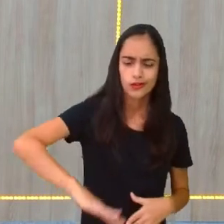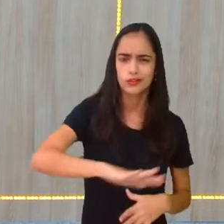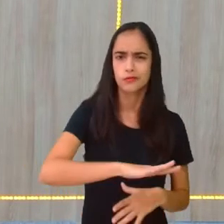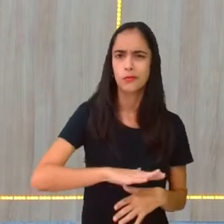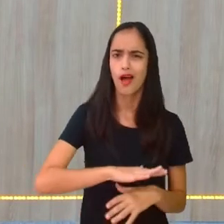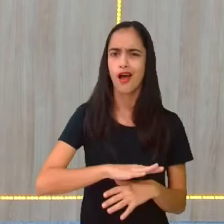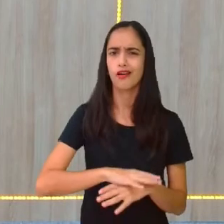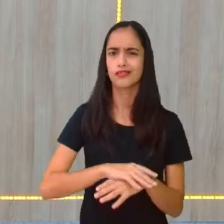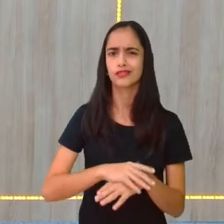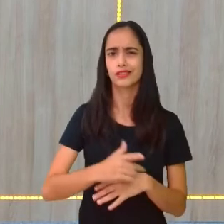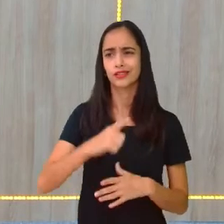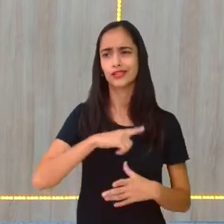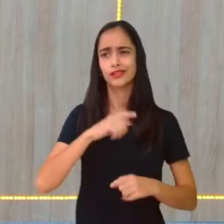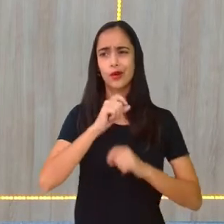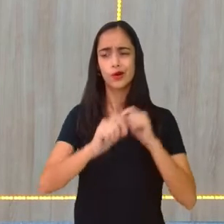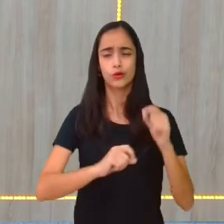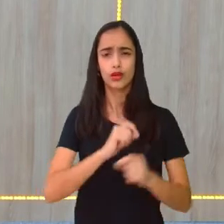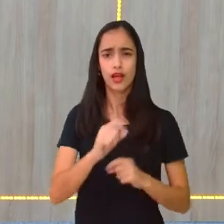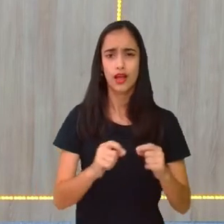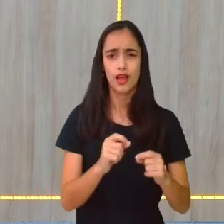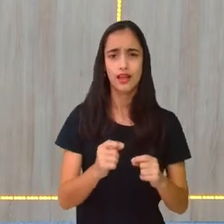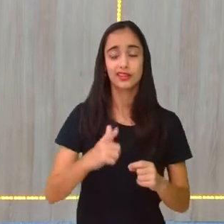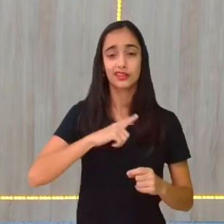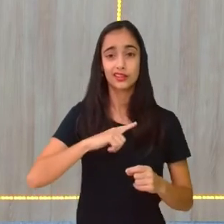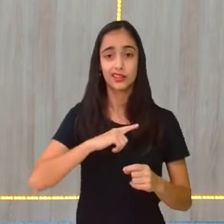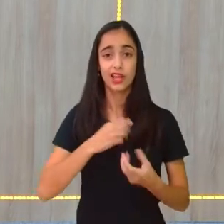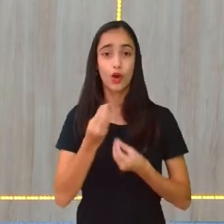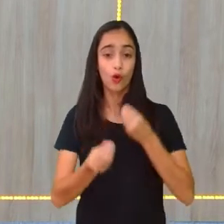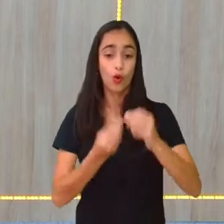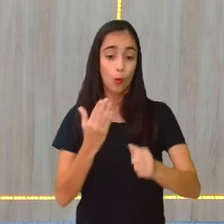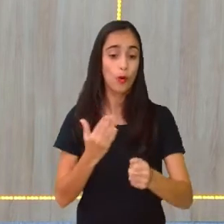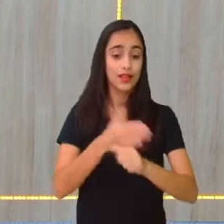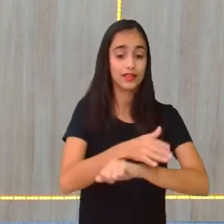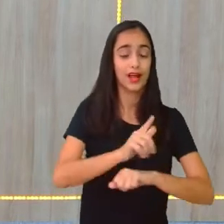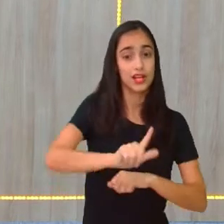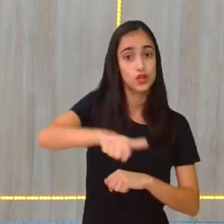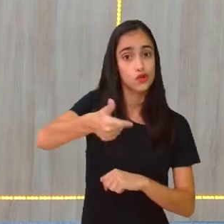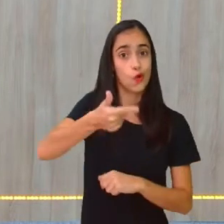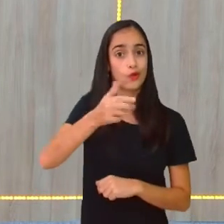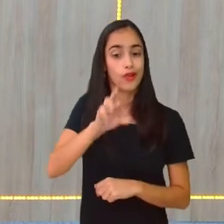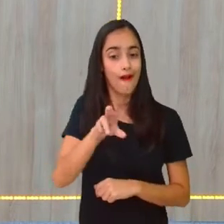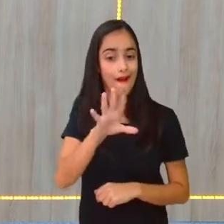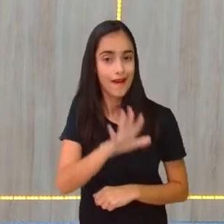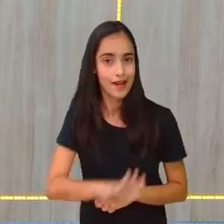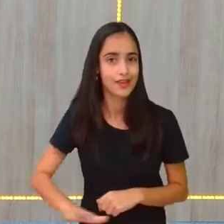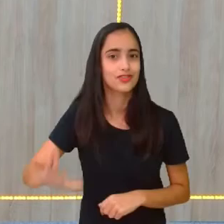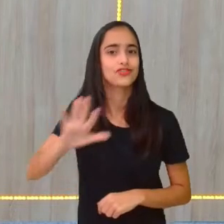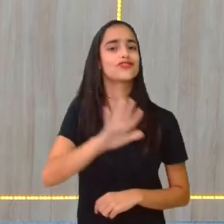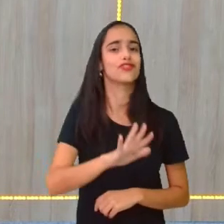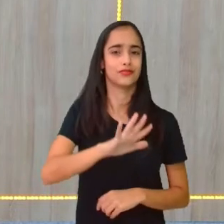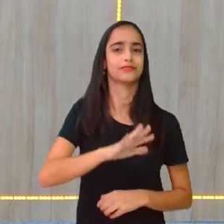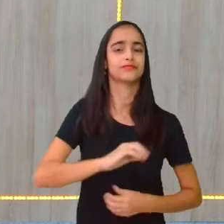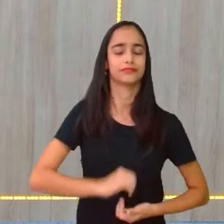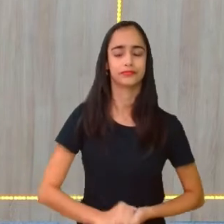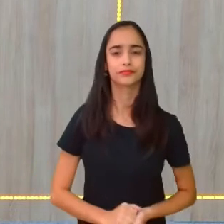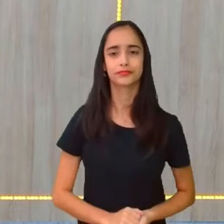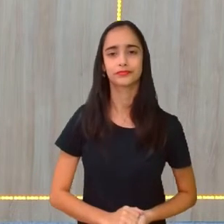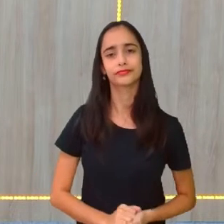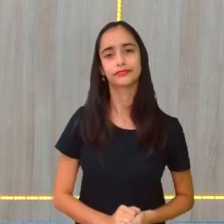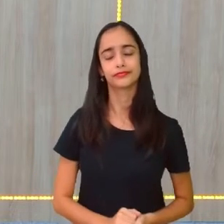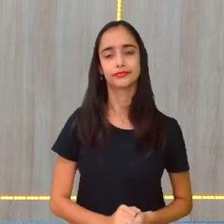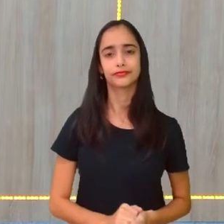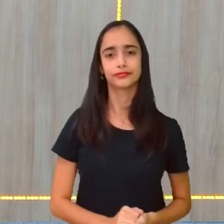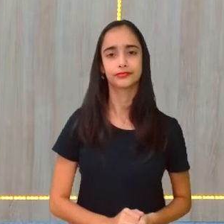Que ele tinha um estreito ali que dava passagem, né? Para a região, não somente de Esparta, para outras regiões.